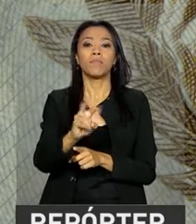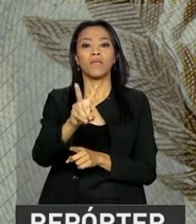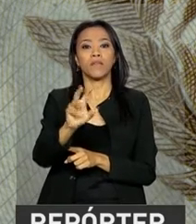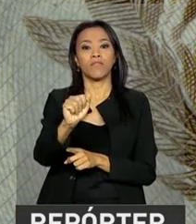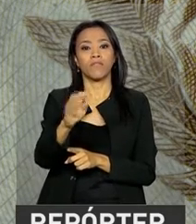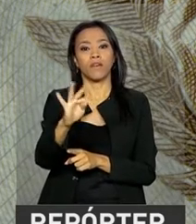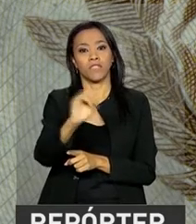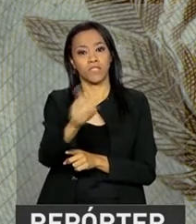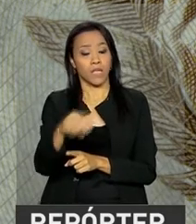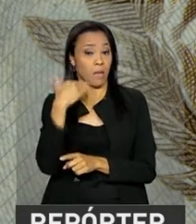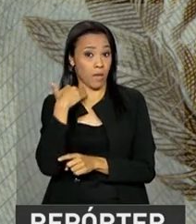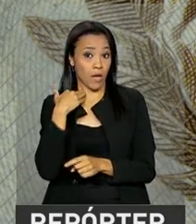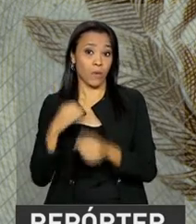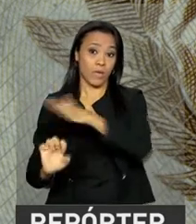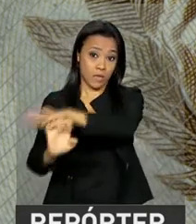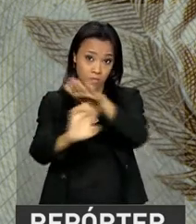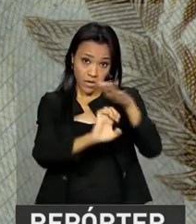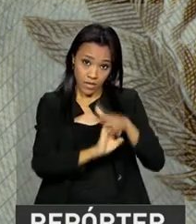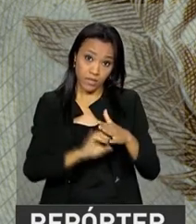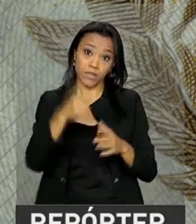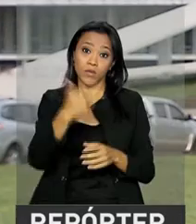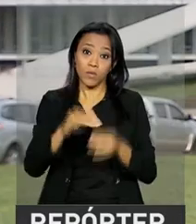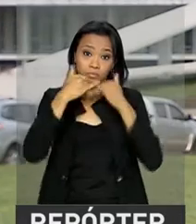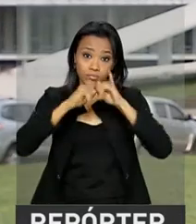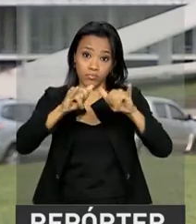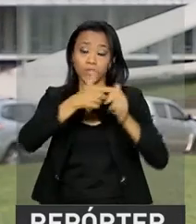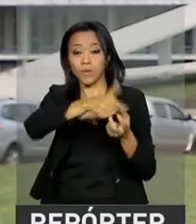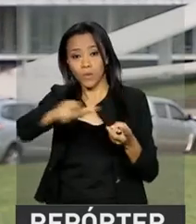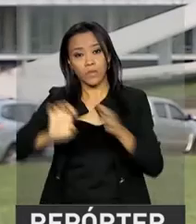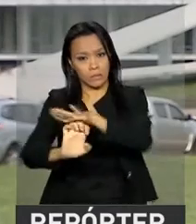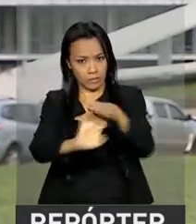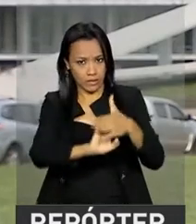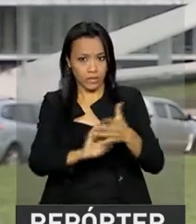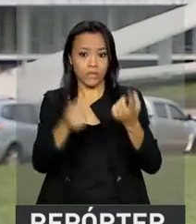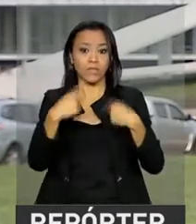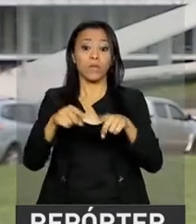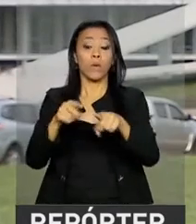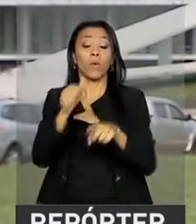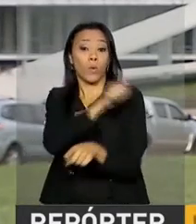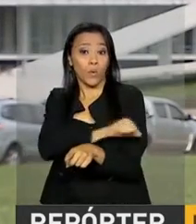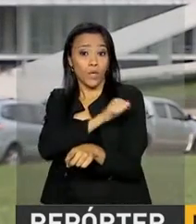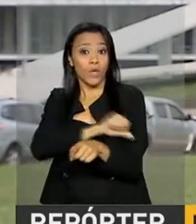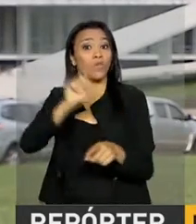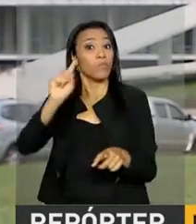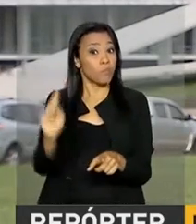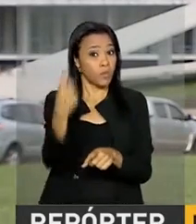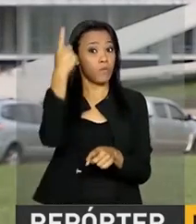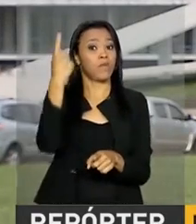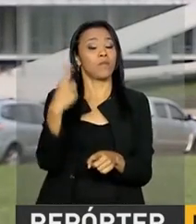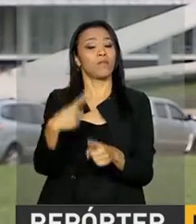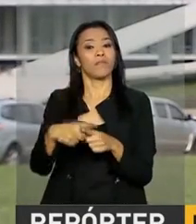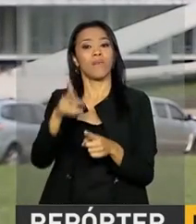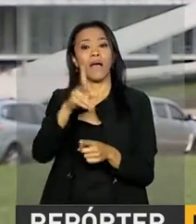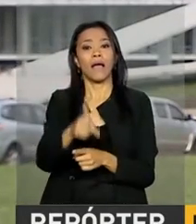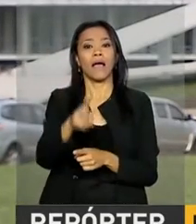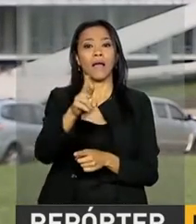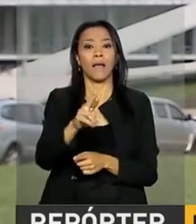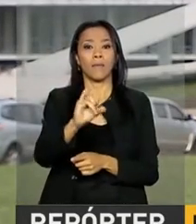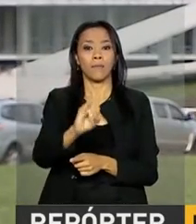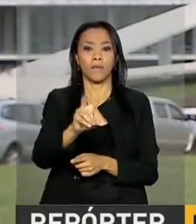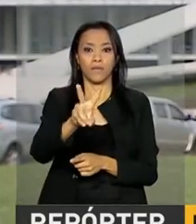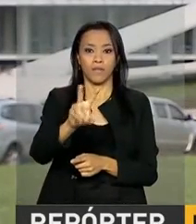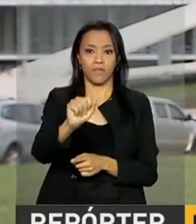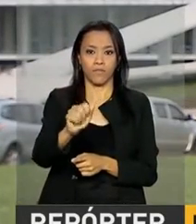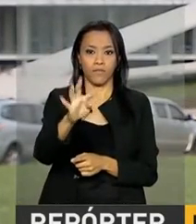de água saneamento e eletricidade o rio de janeiro foi o primeiro a privatizar uma empresa estatal como contrapartida a